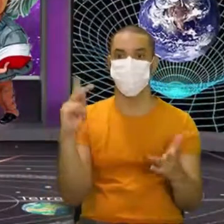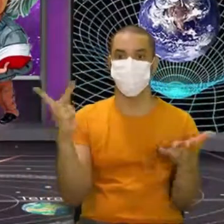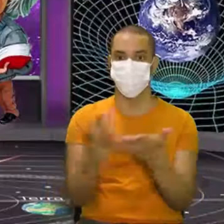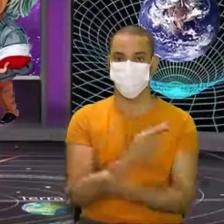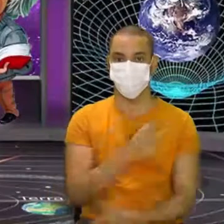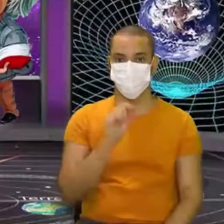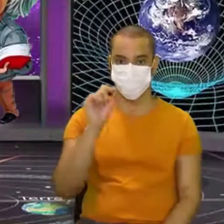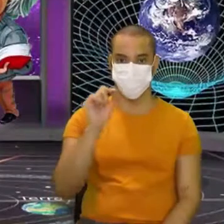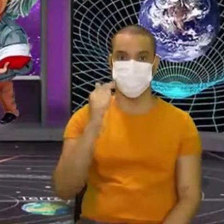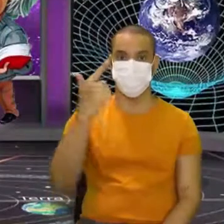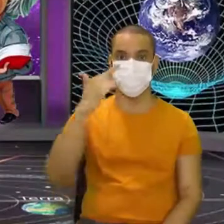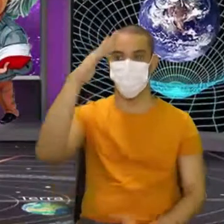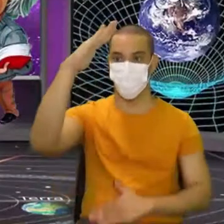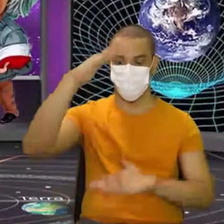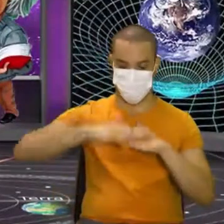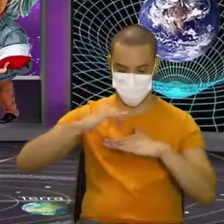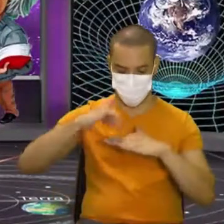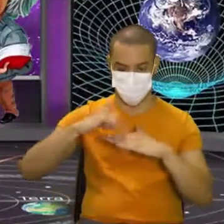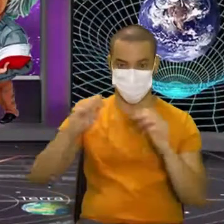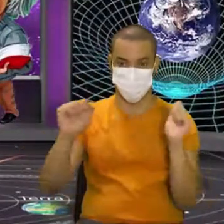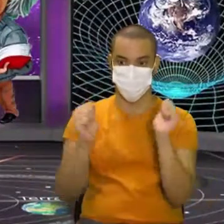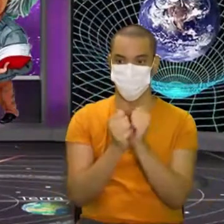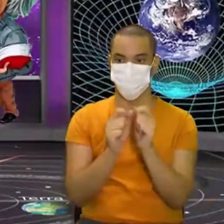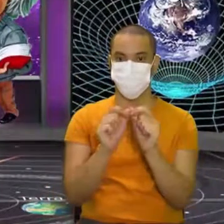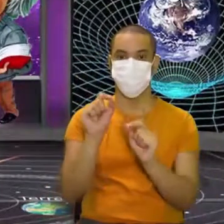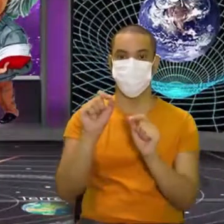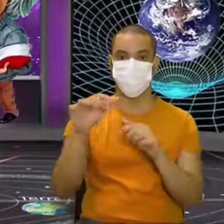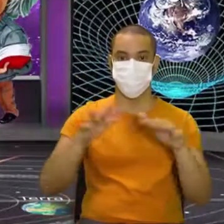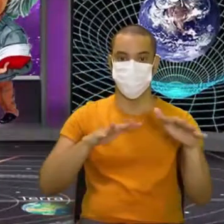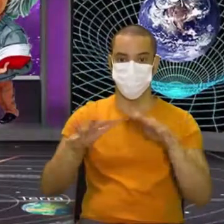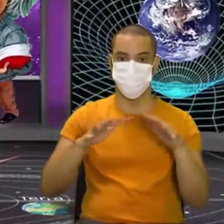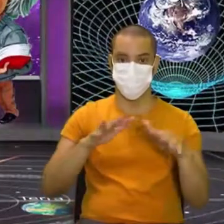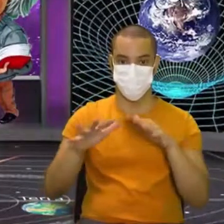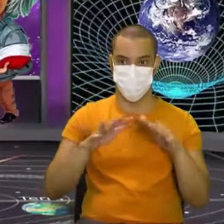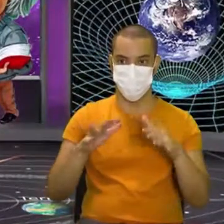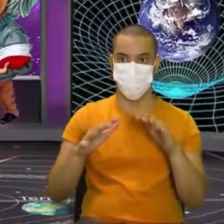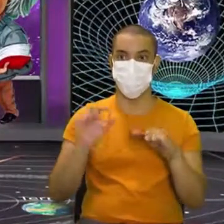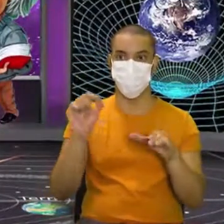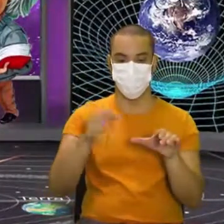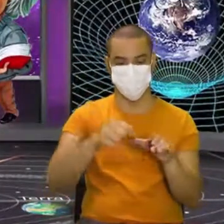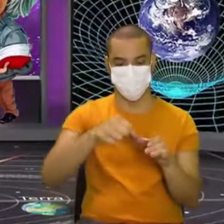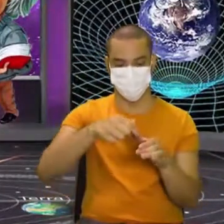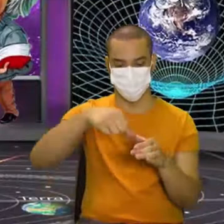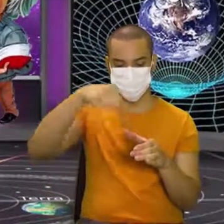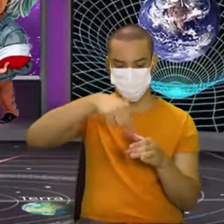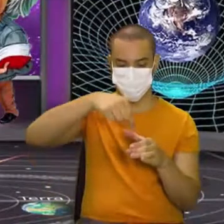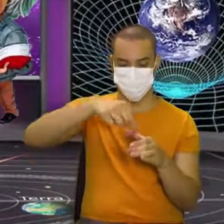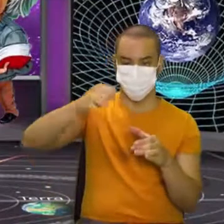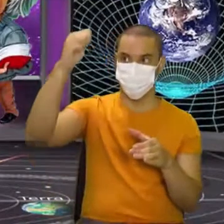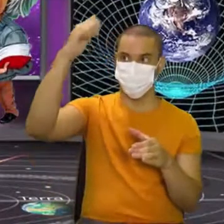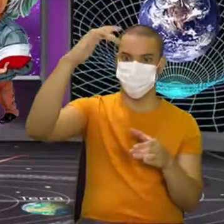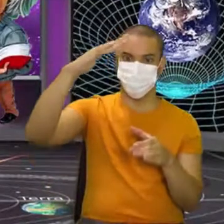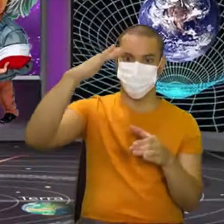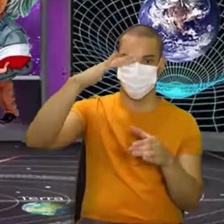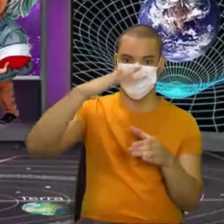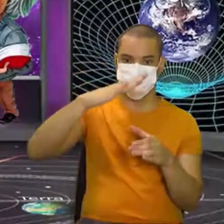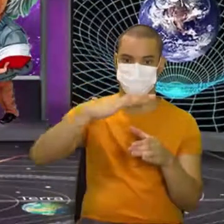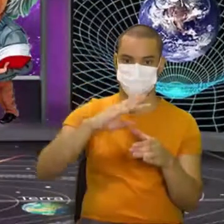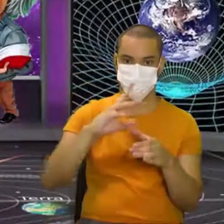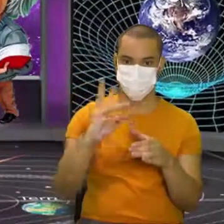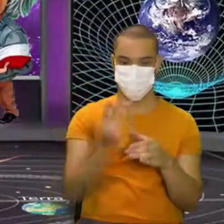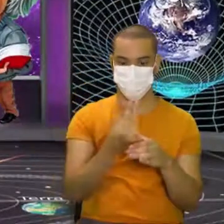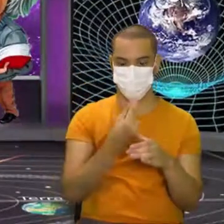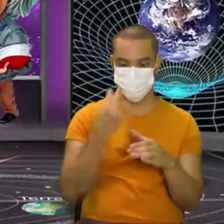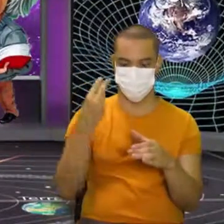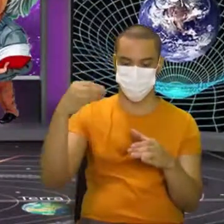se ela tá empurrando ela vai fazer um movimento de puxar para o centro então essa partícula vai fazer o que ela